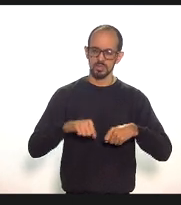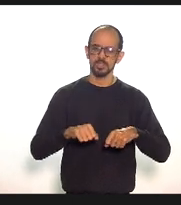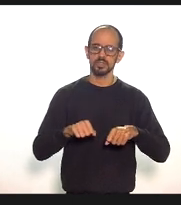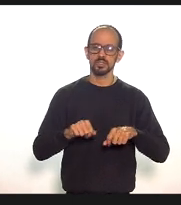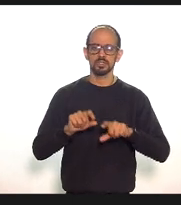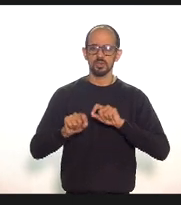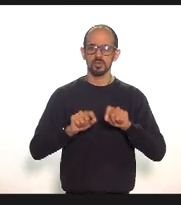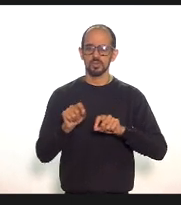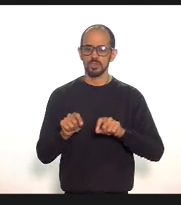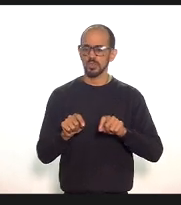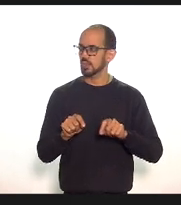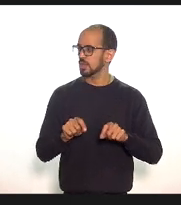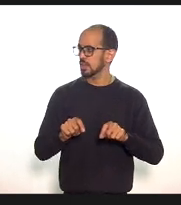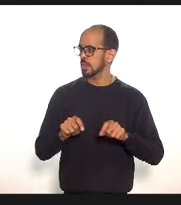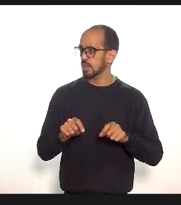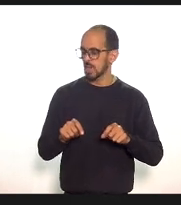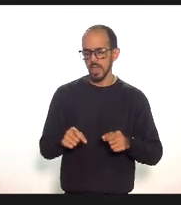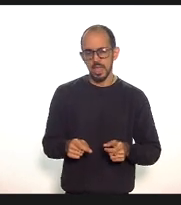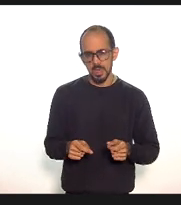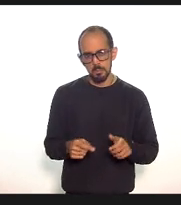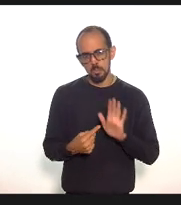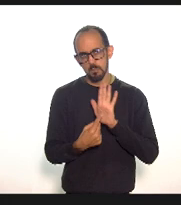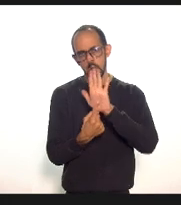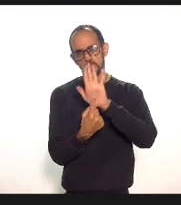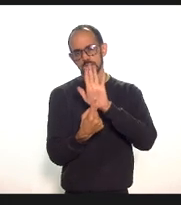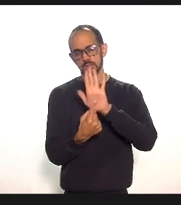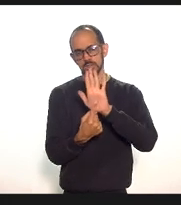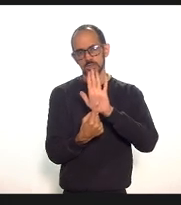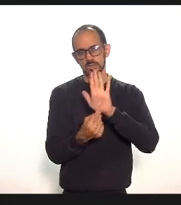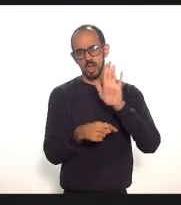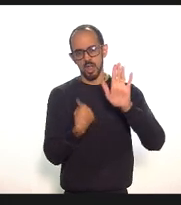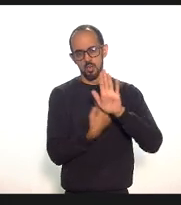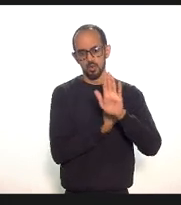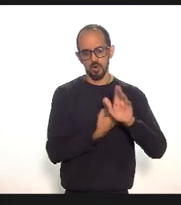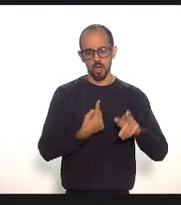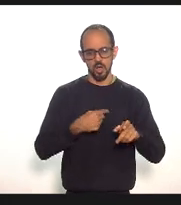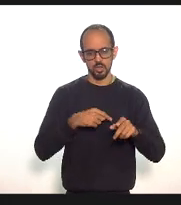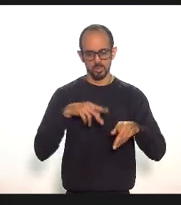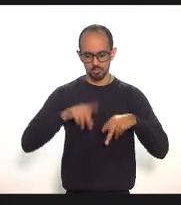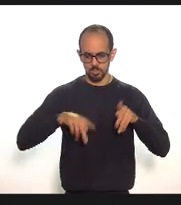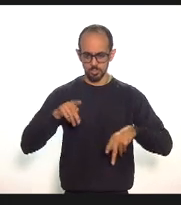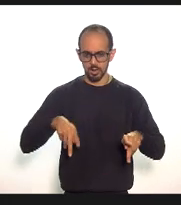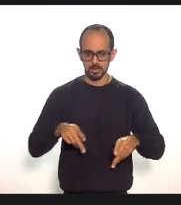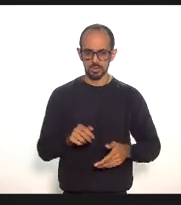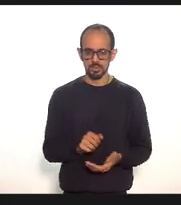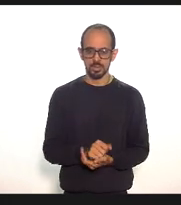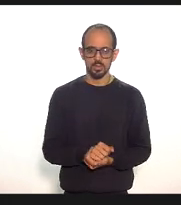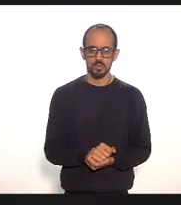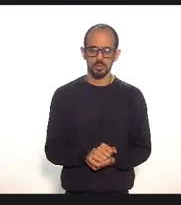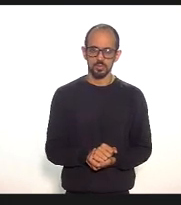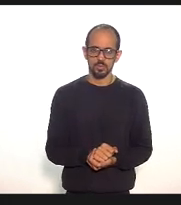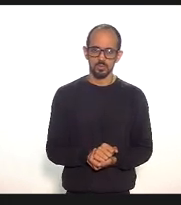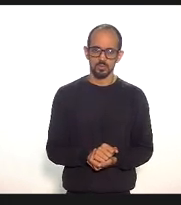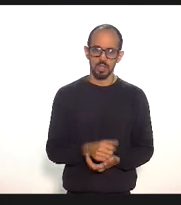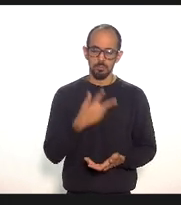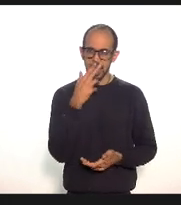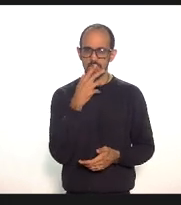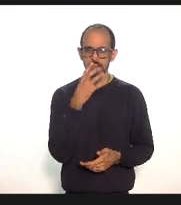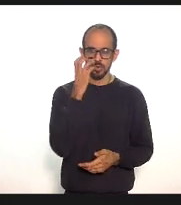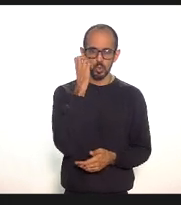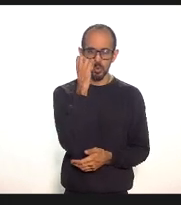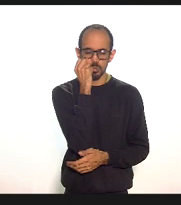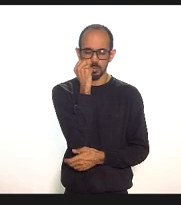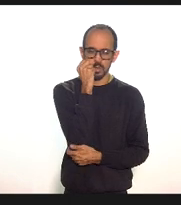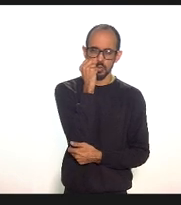precisa levantar, né, o nosso povo, que parece que está adormecido, a gente